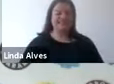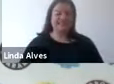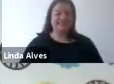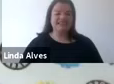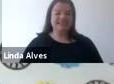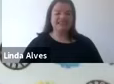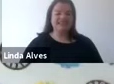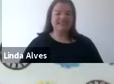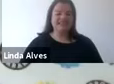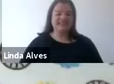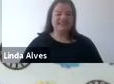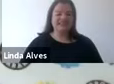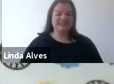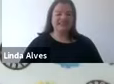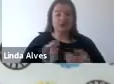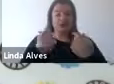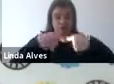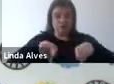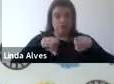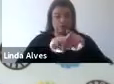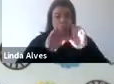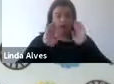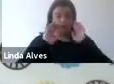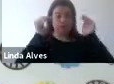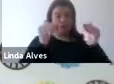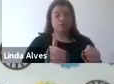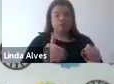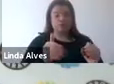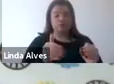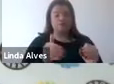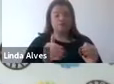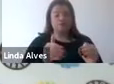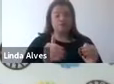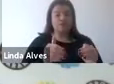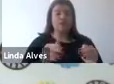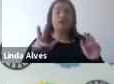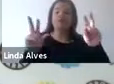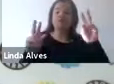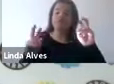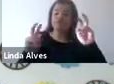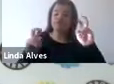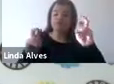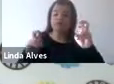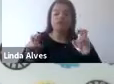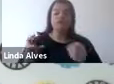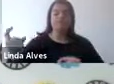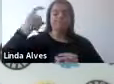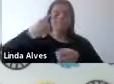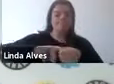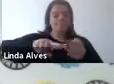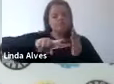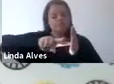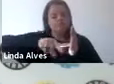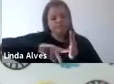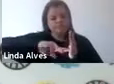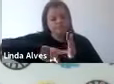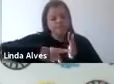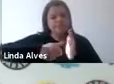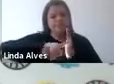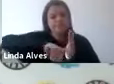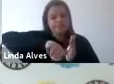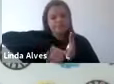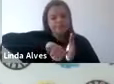Então, assim, voltando aqui, né? O assunto é sindicalização. A Folha de São Paulo,